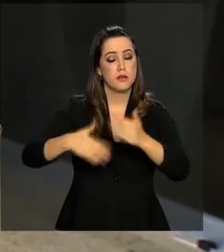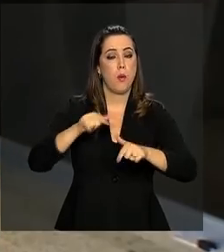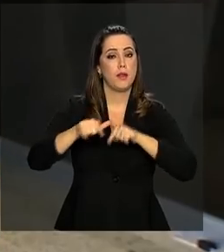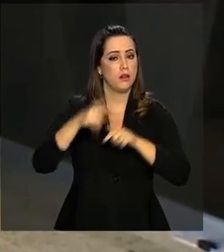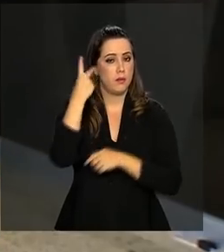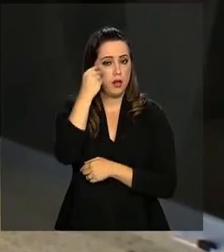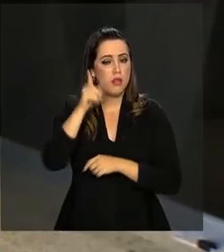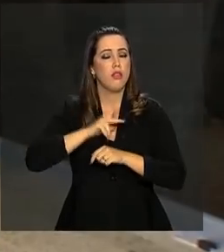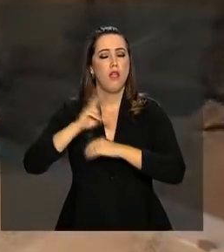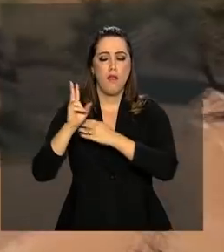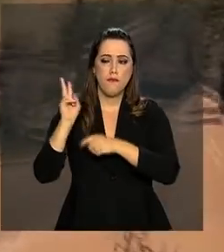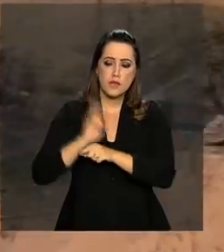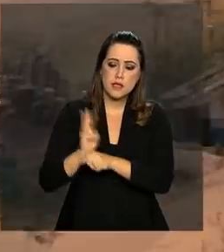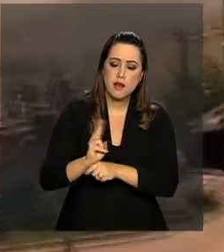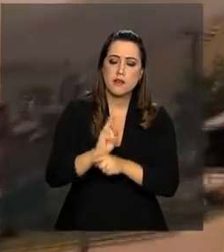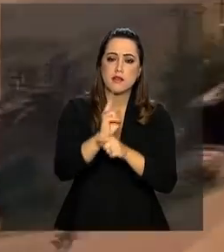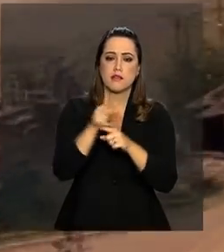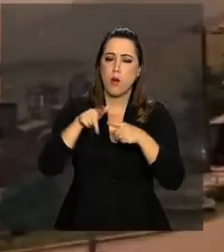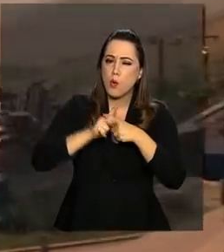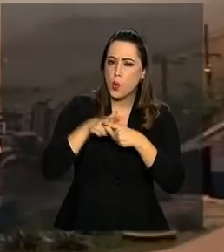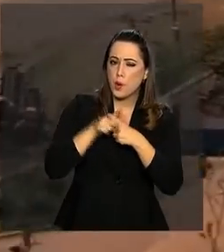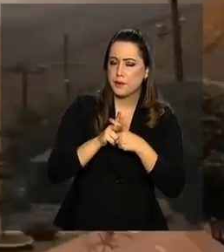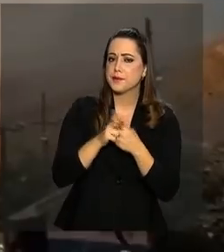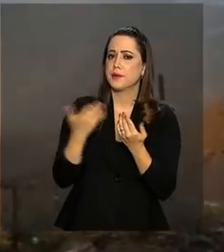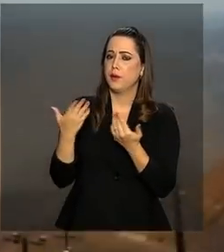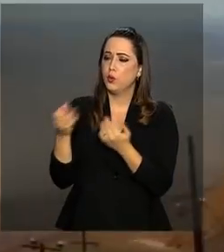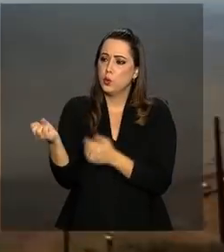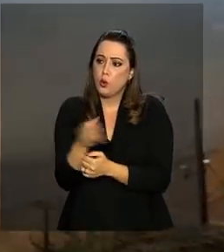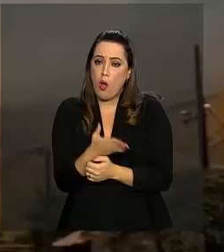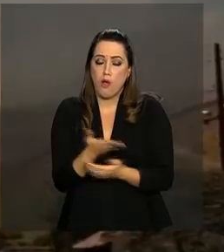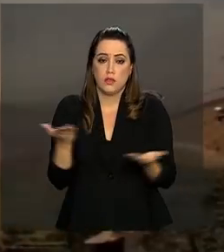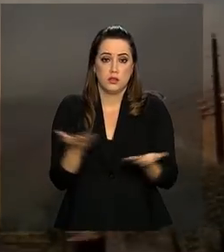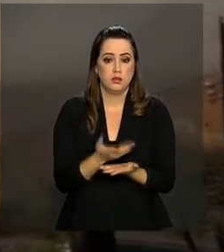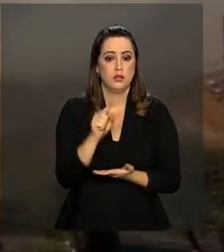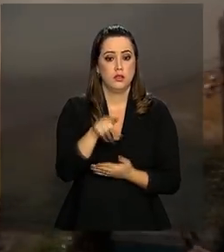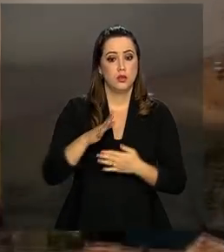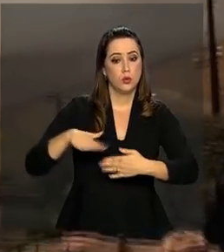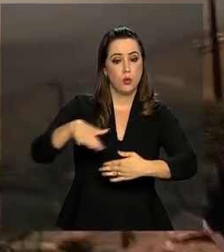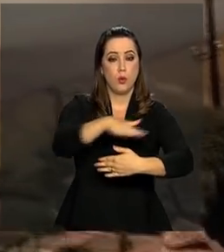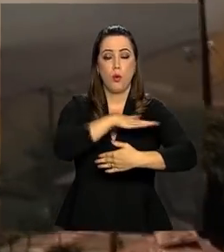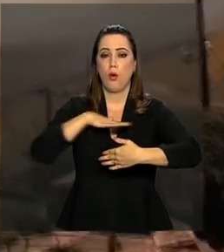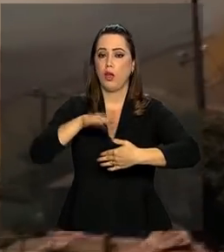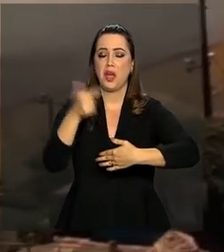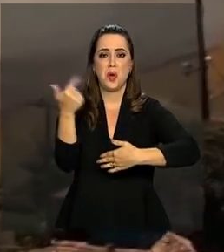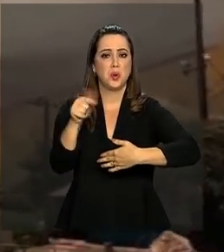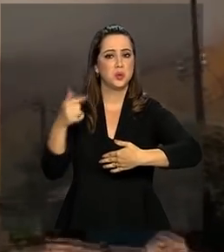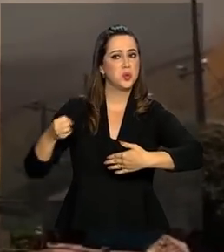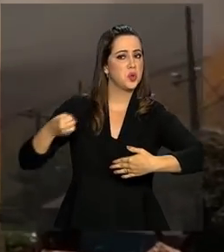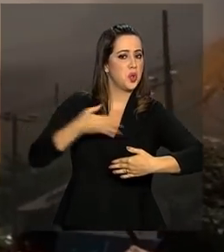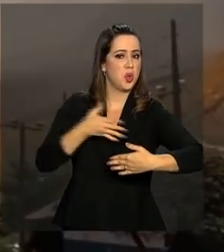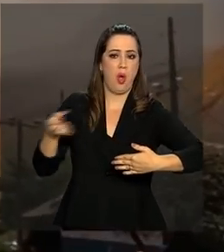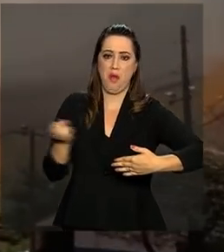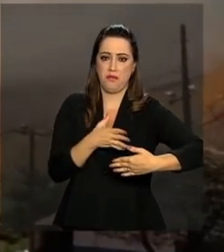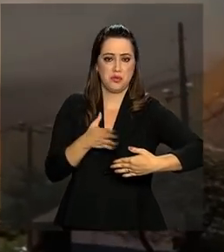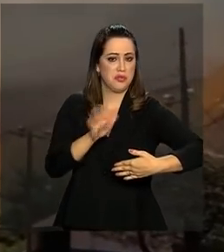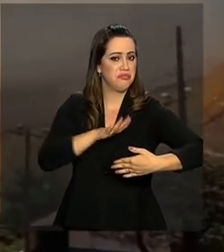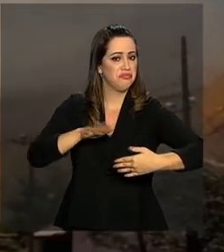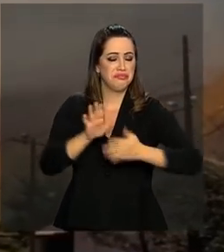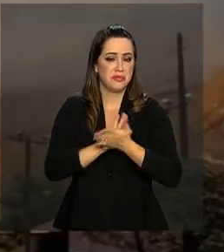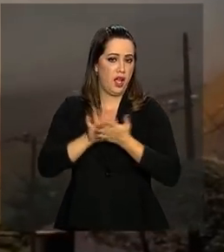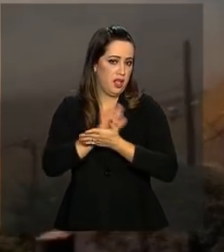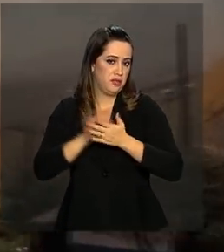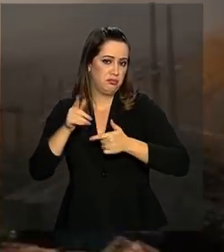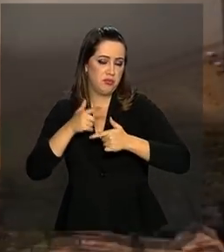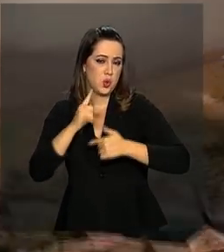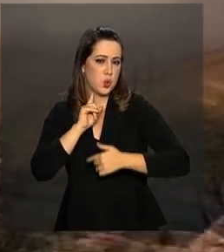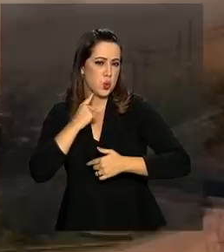fiscalização e revisão recentes. Segundo a Vale, a barragem estava inativa, ou seja, ela não recebia mais rejeitos de mineração e